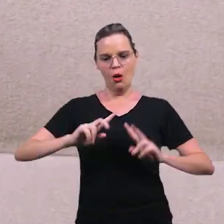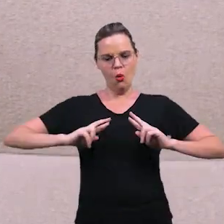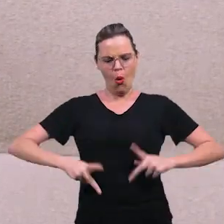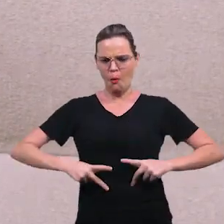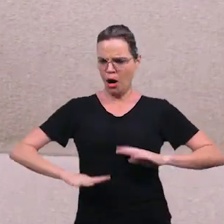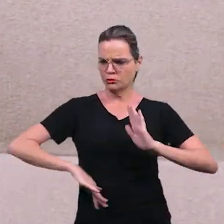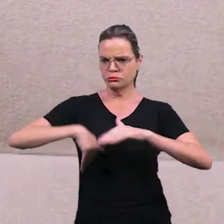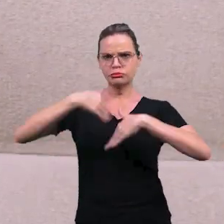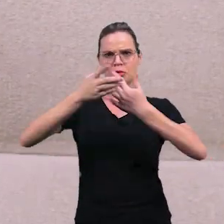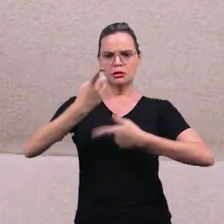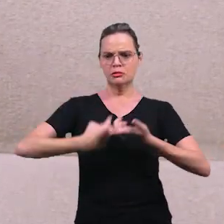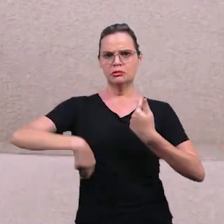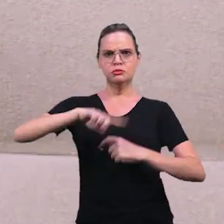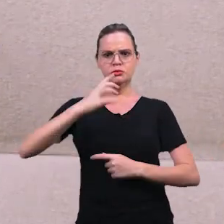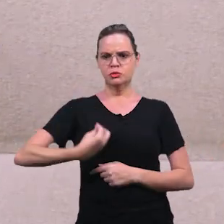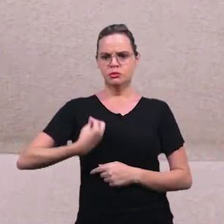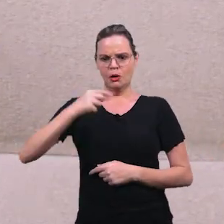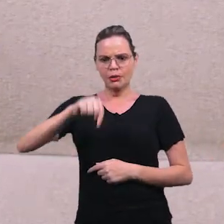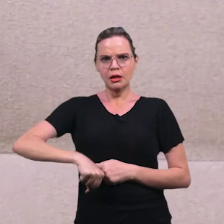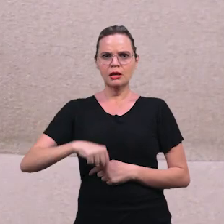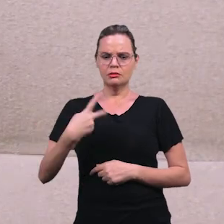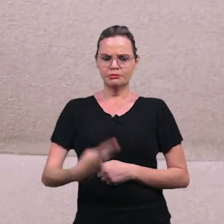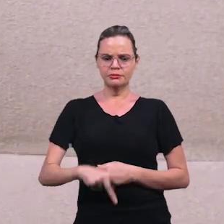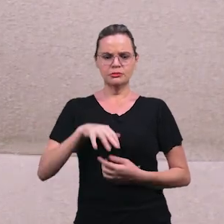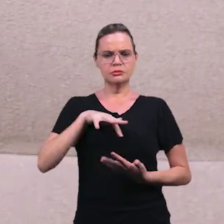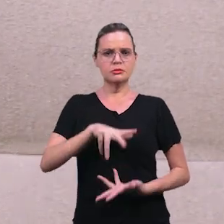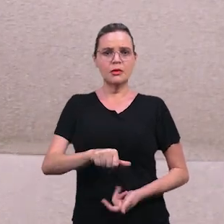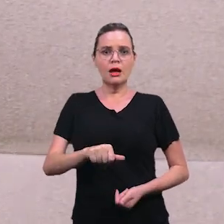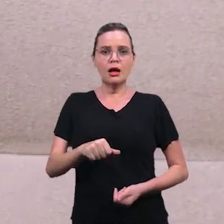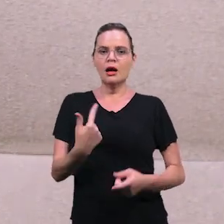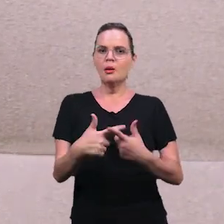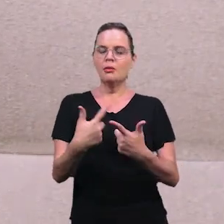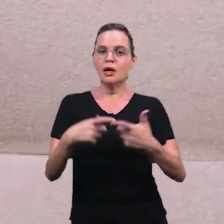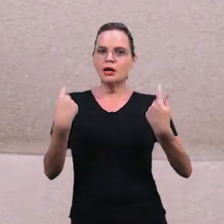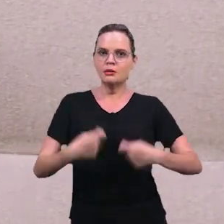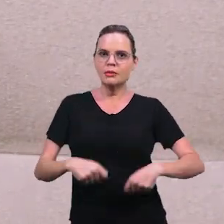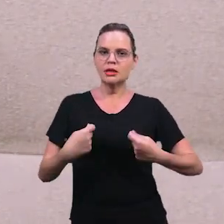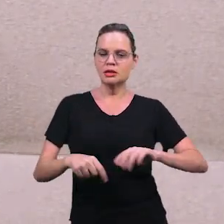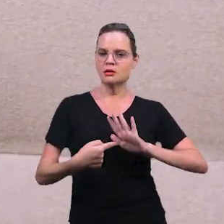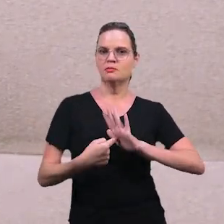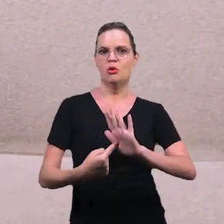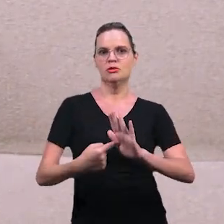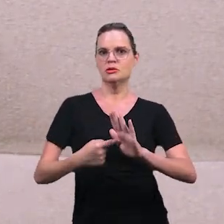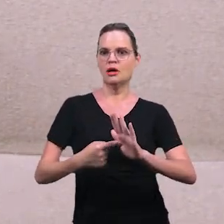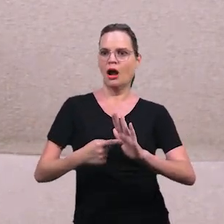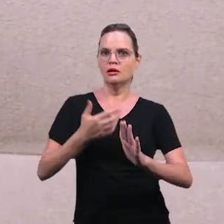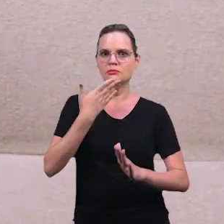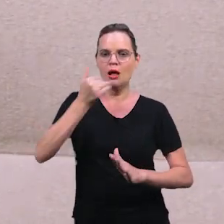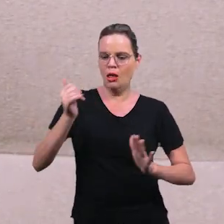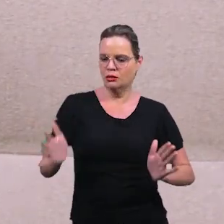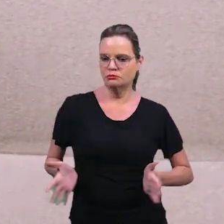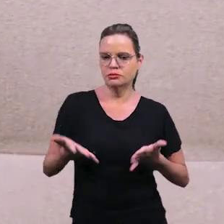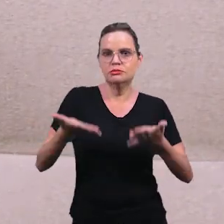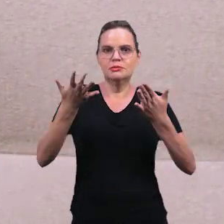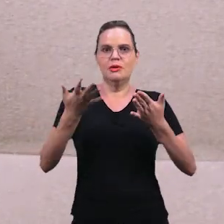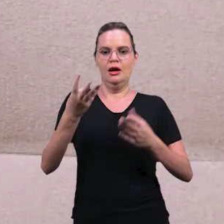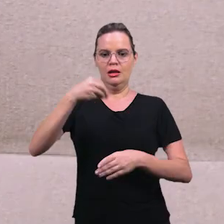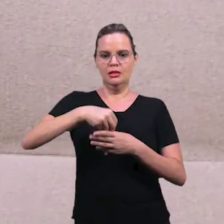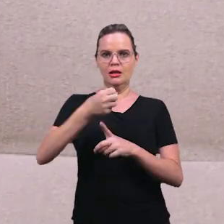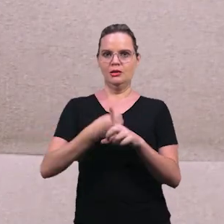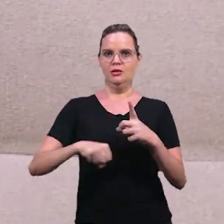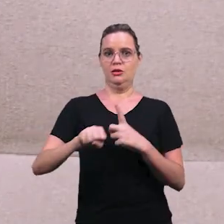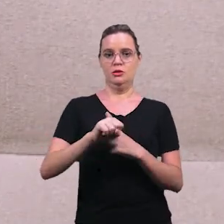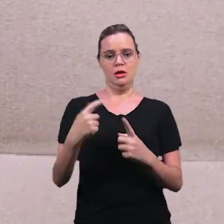ser humano aqui nessa terra, né? Para se despontar, na verdade, na sociedade, né?